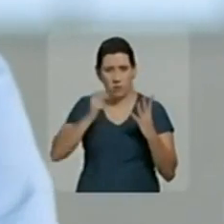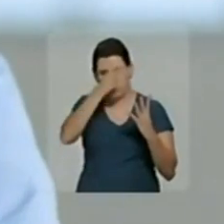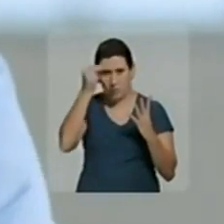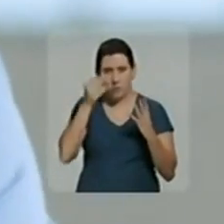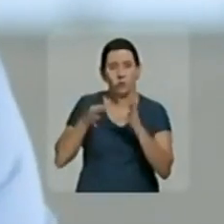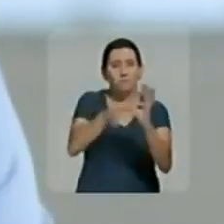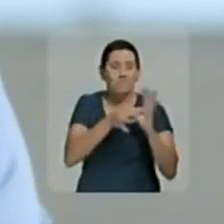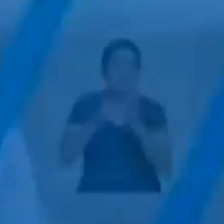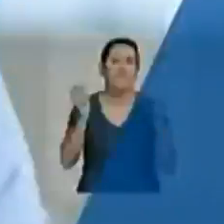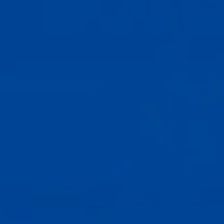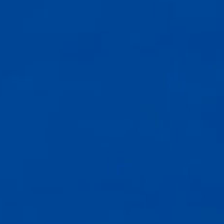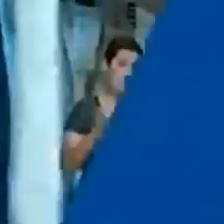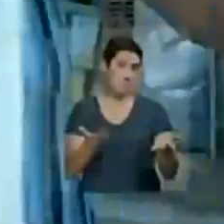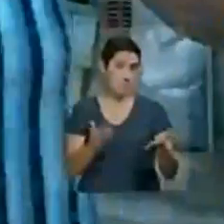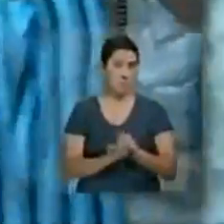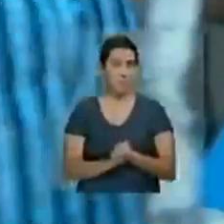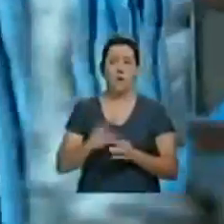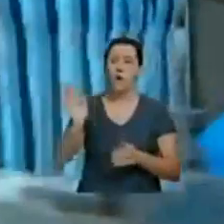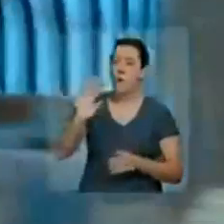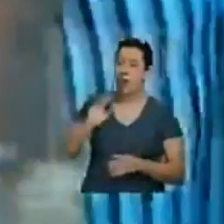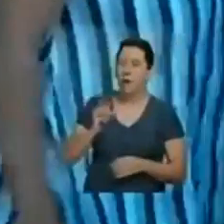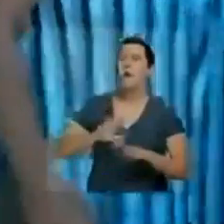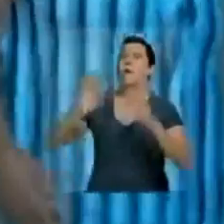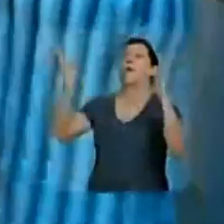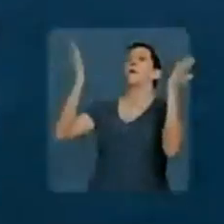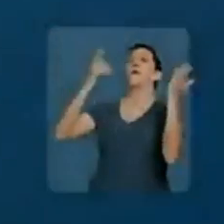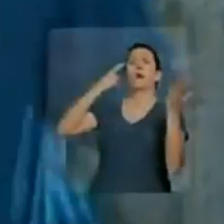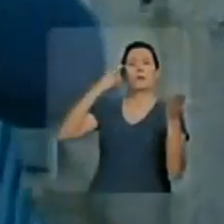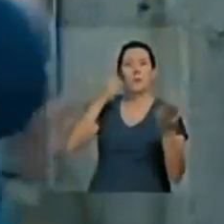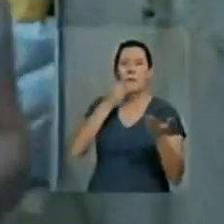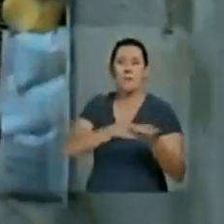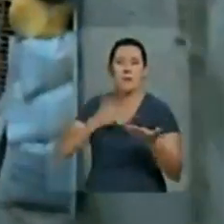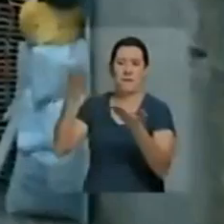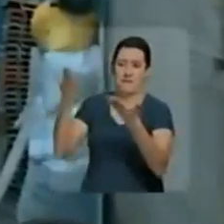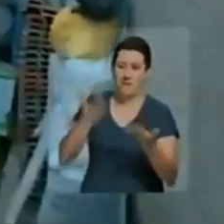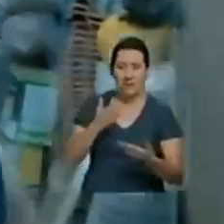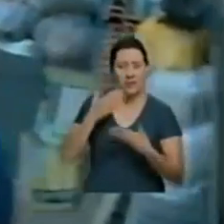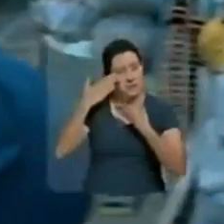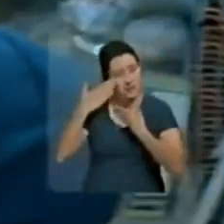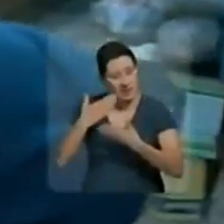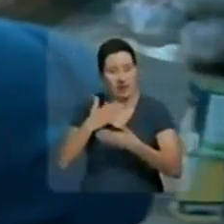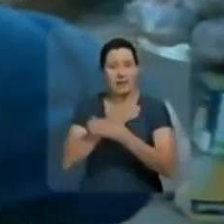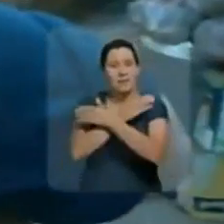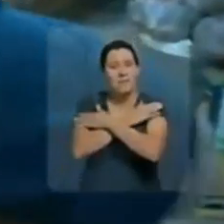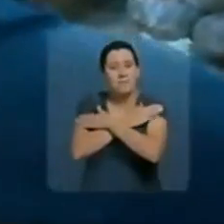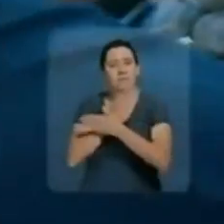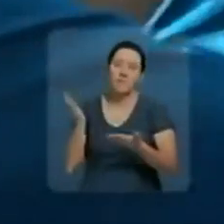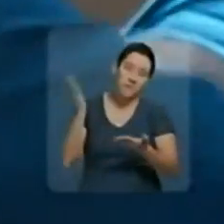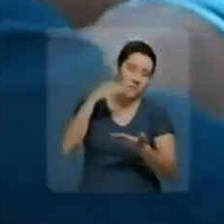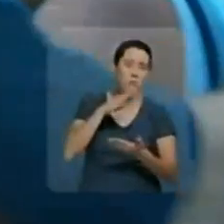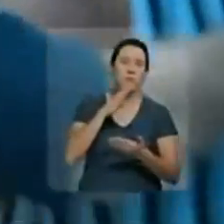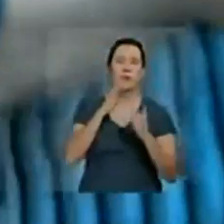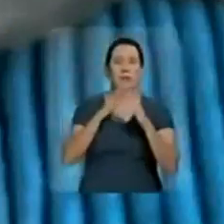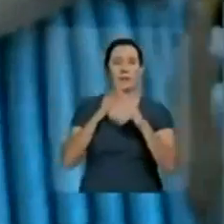estivessem interligados. Oi, Lindinal. Olá, João. Bem-vindo. Obrigado.